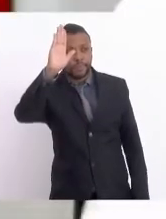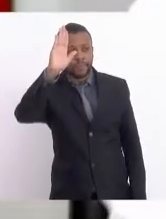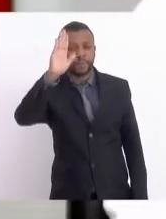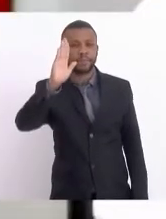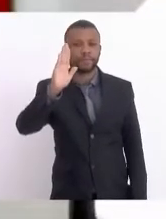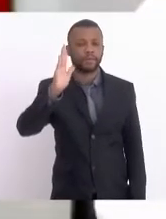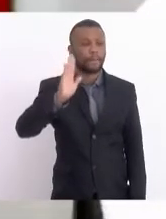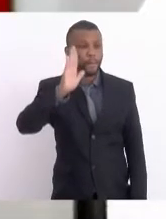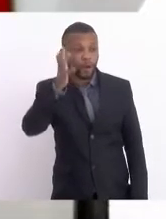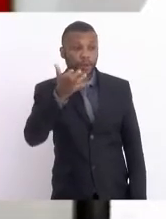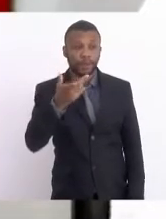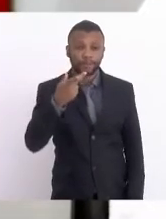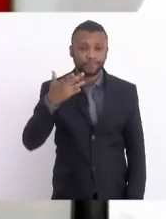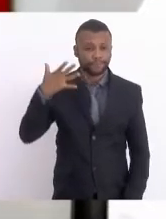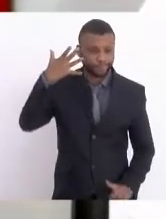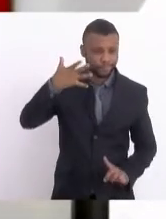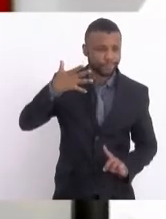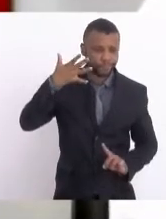Júnior. Eurico Júnior.